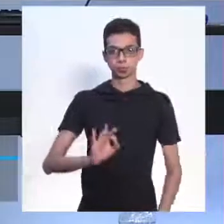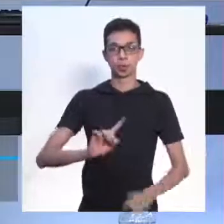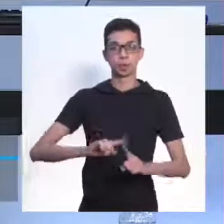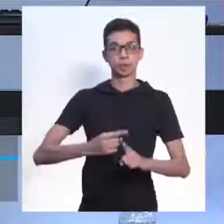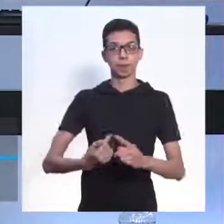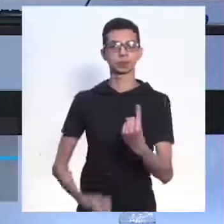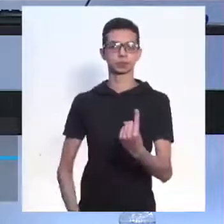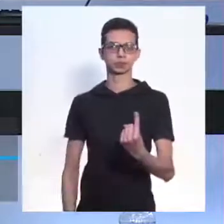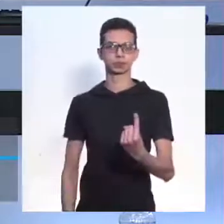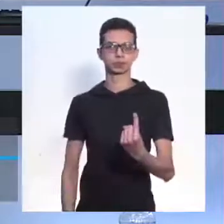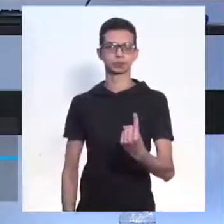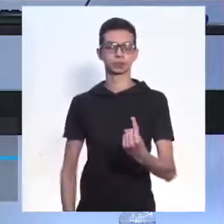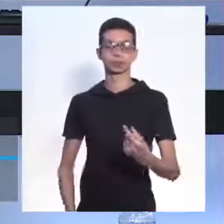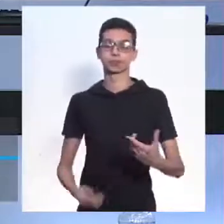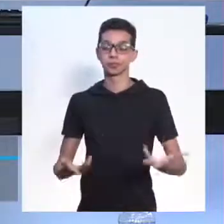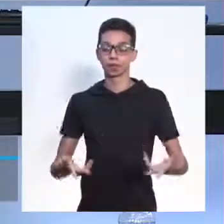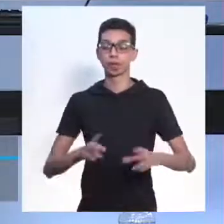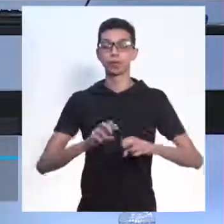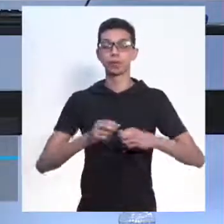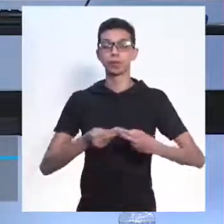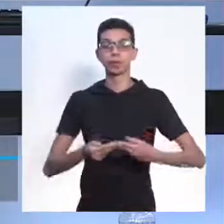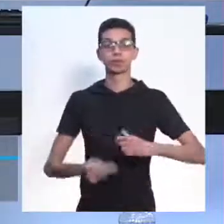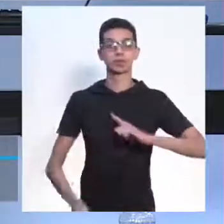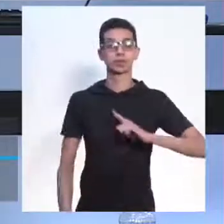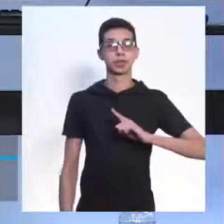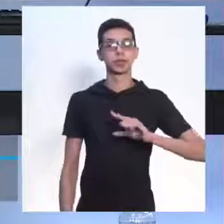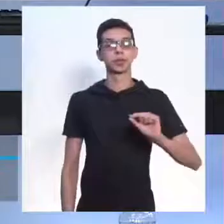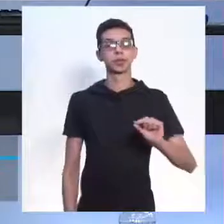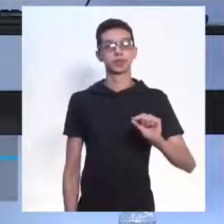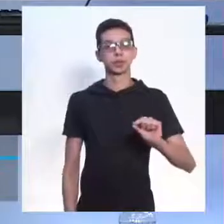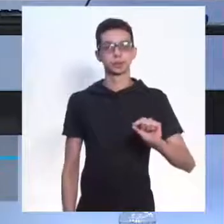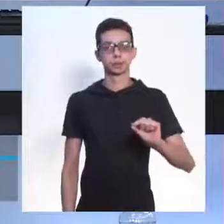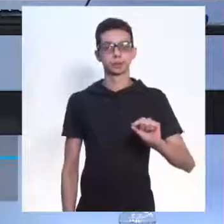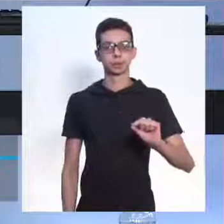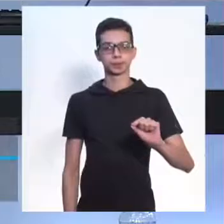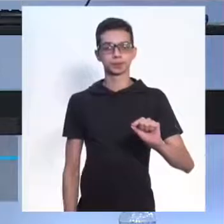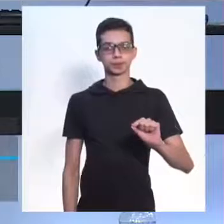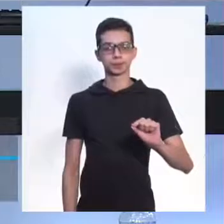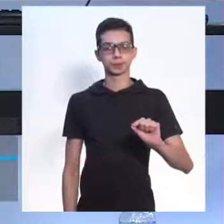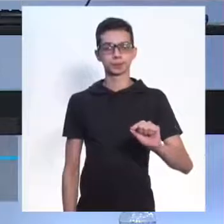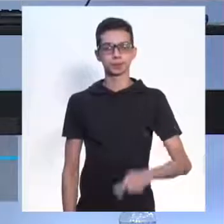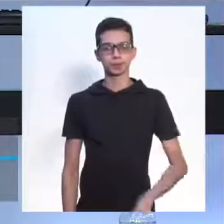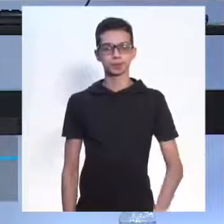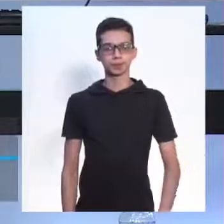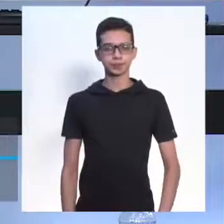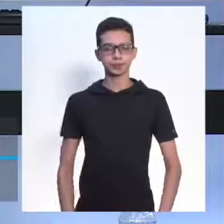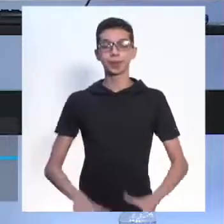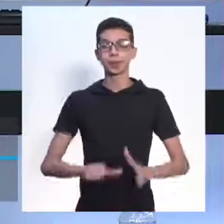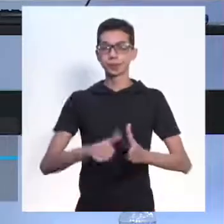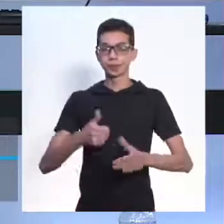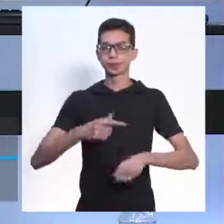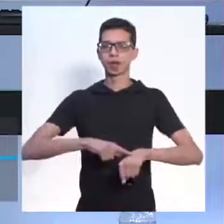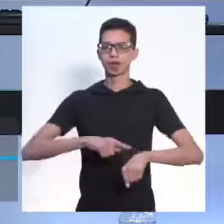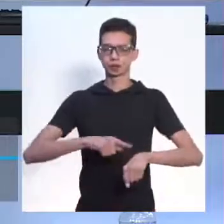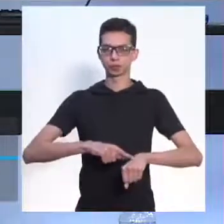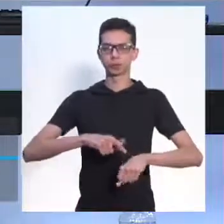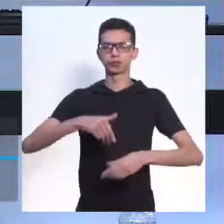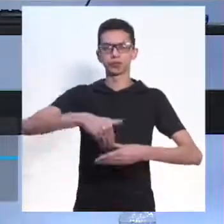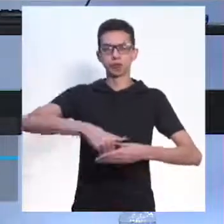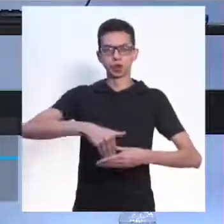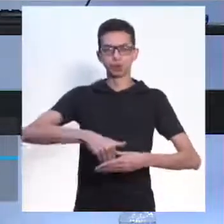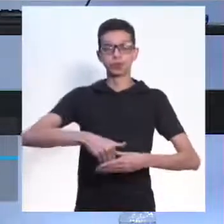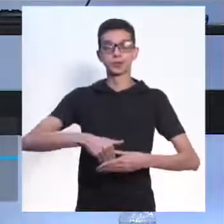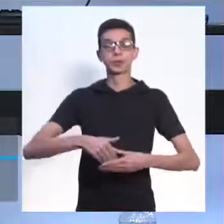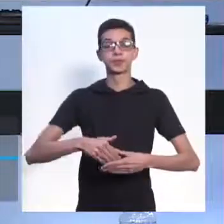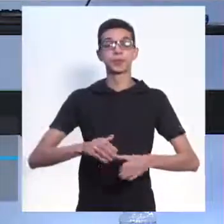nós temos a primeira nosso primeiro momento de votação E se a gente